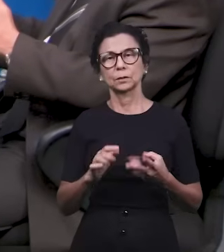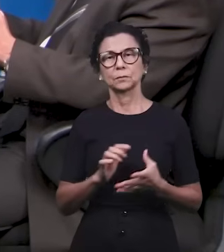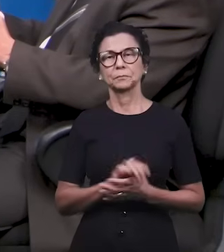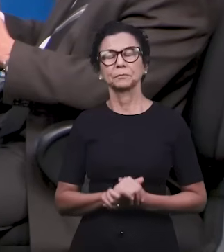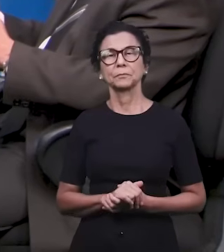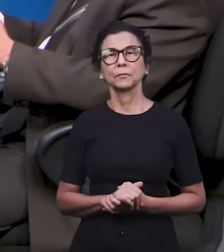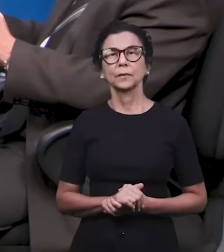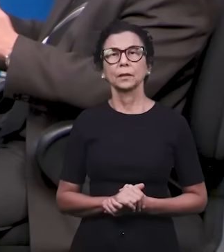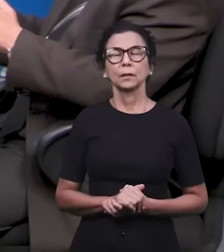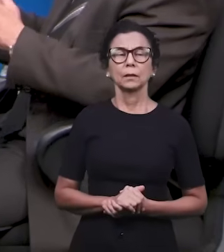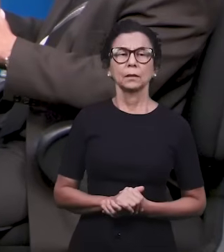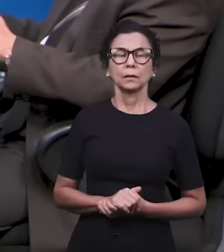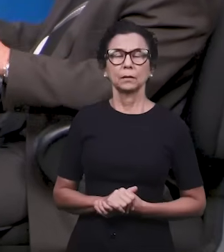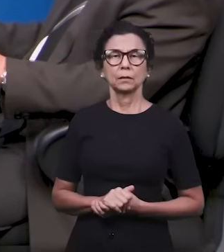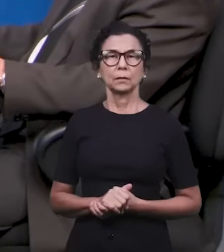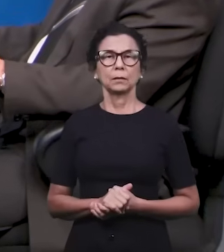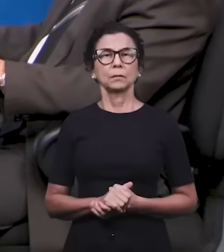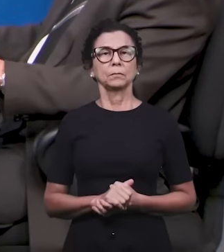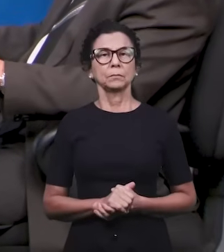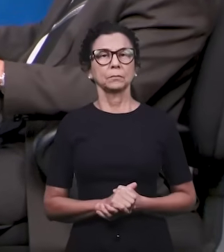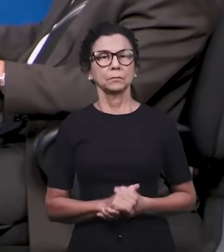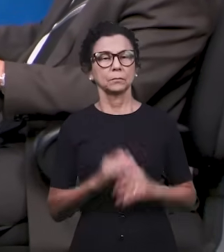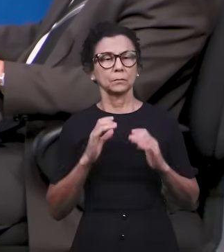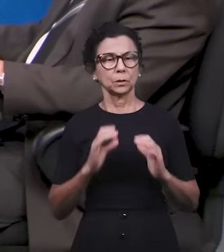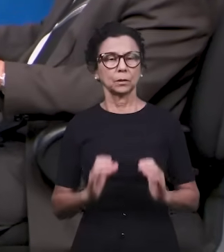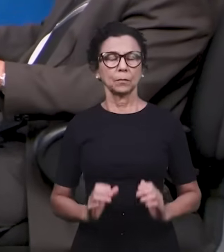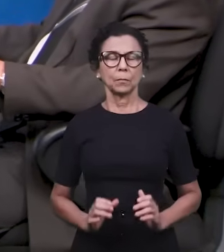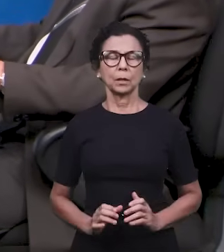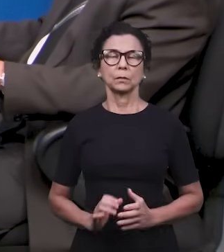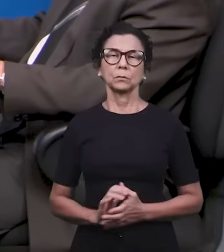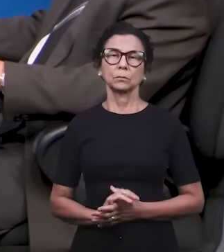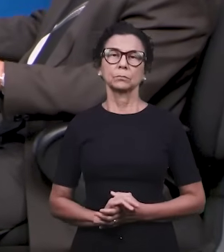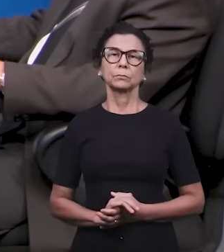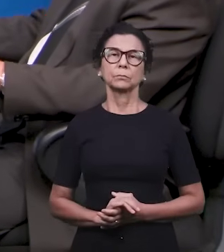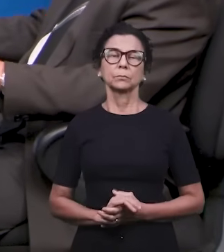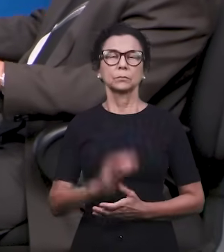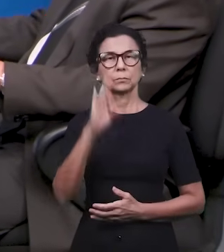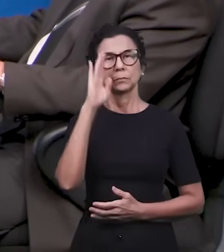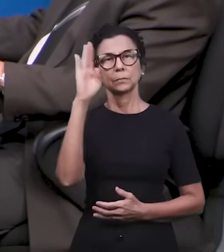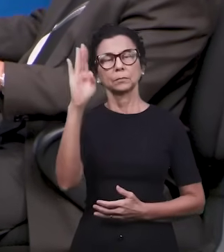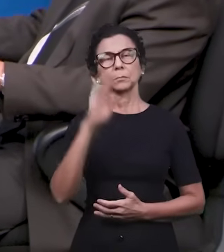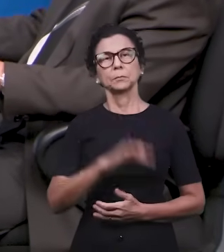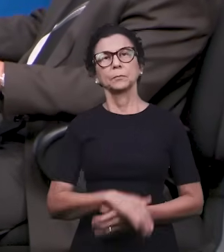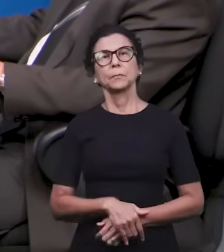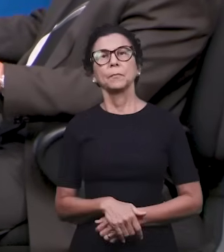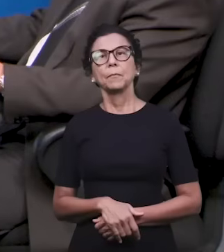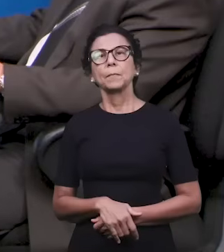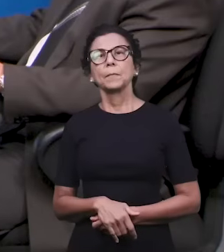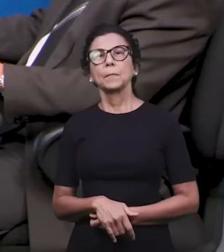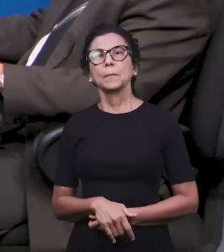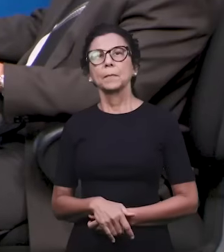postura do diácono, esses dois aspectos são fundamentais. Você citou no início uma